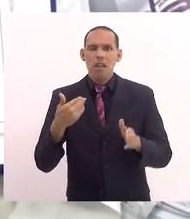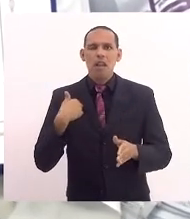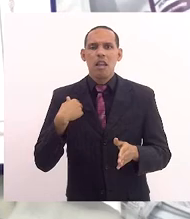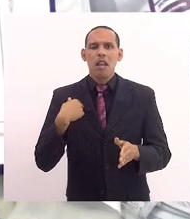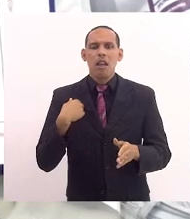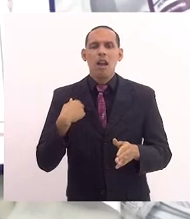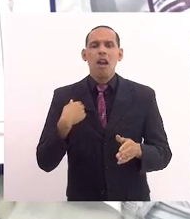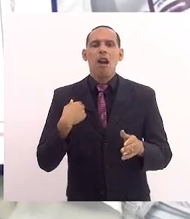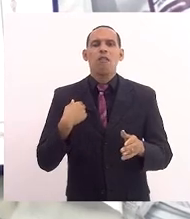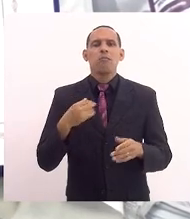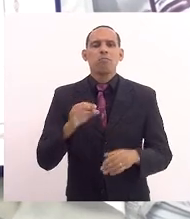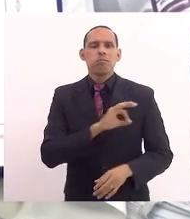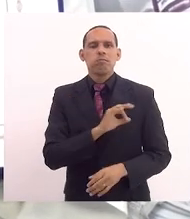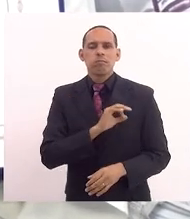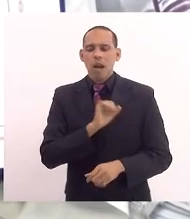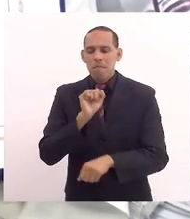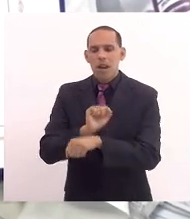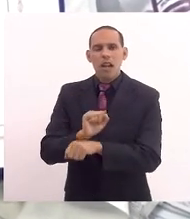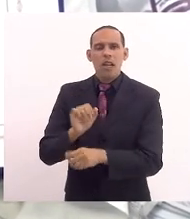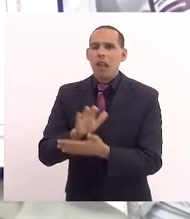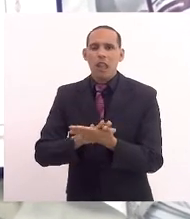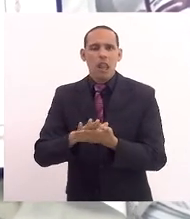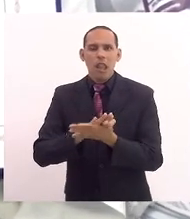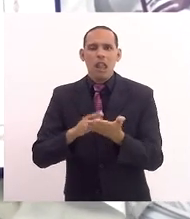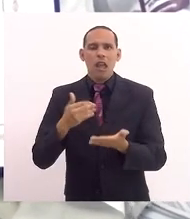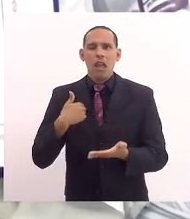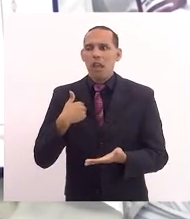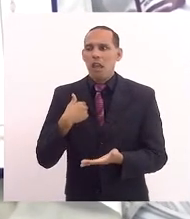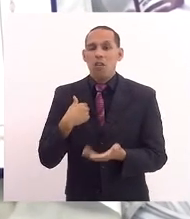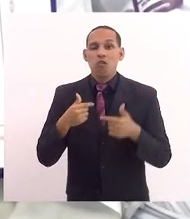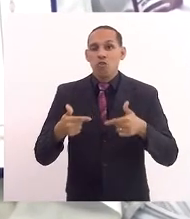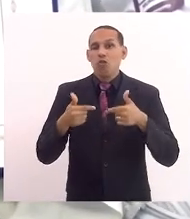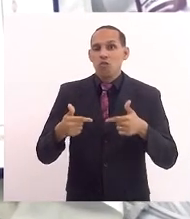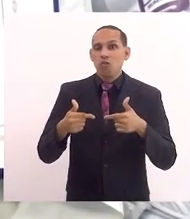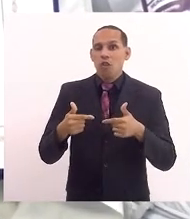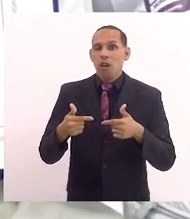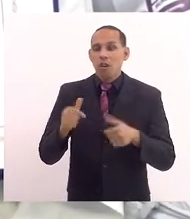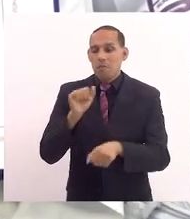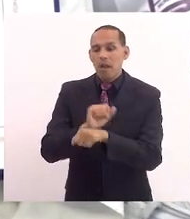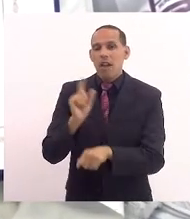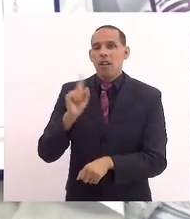blitz. E aí eu não ia saber por que eu estaria sendo levado.